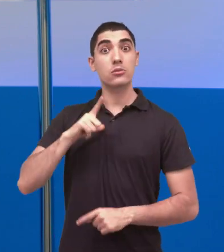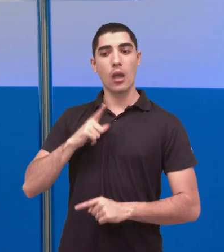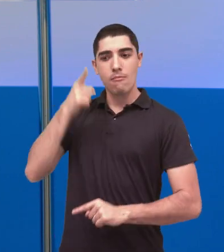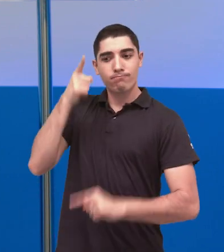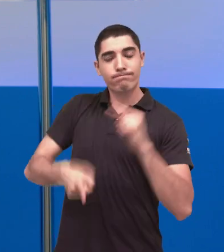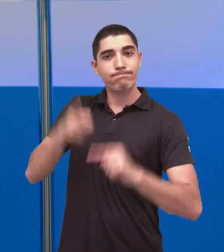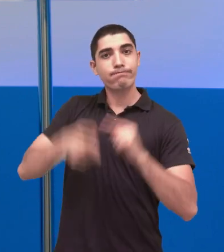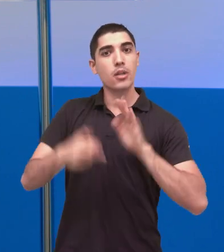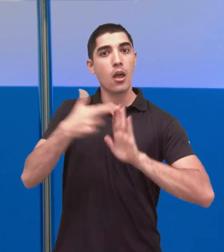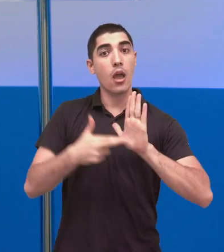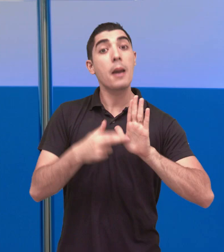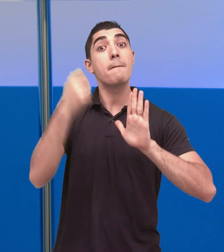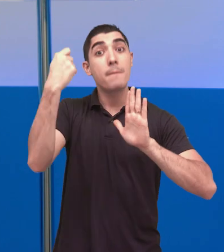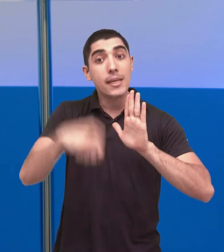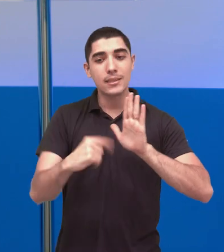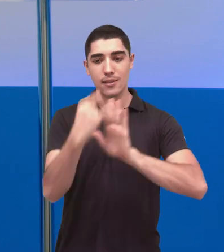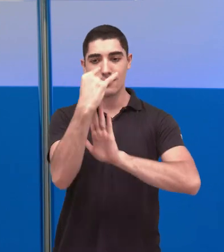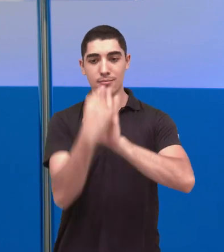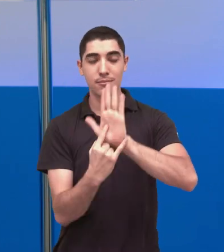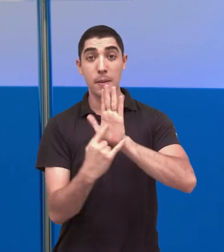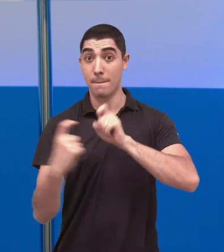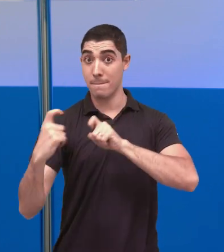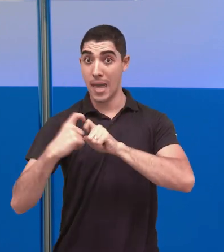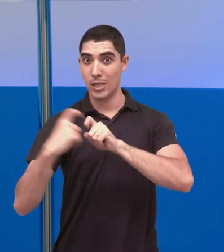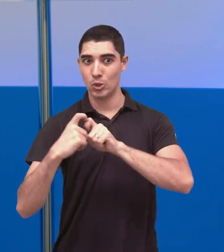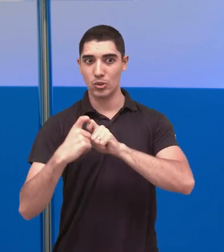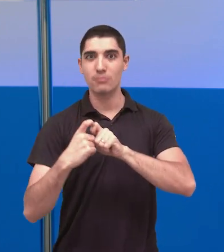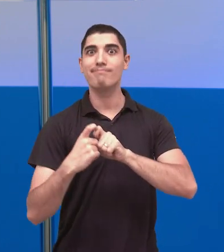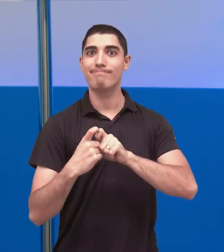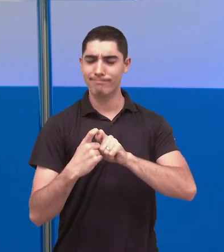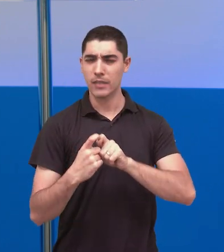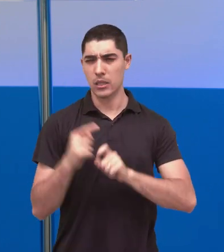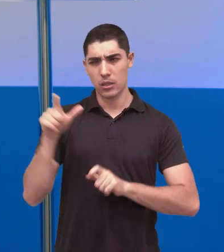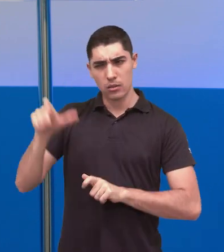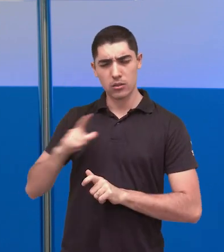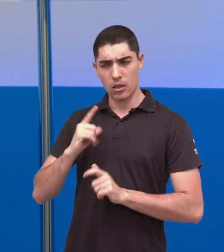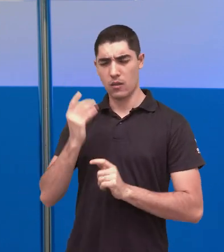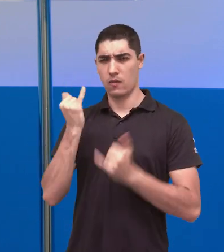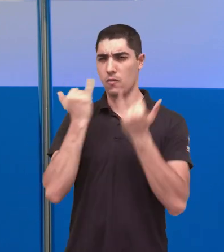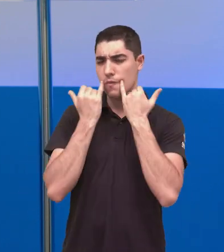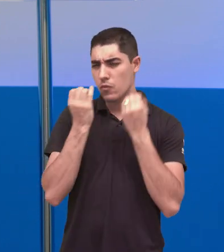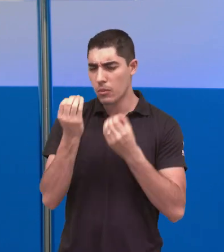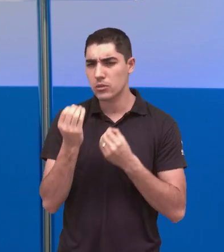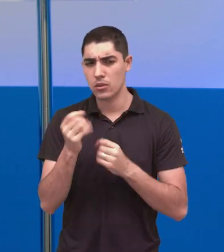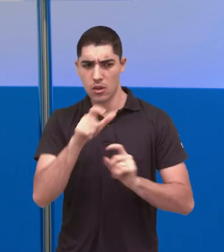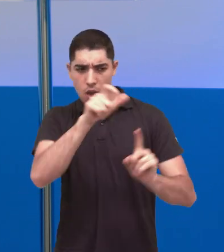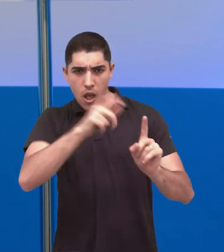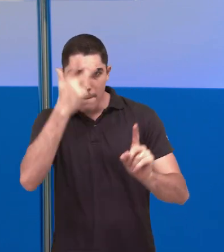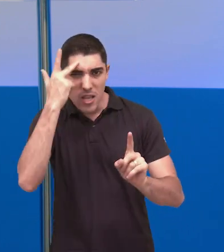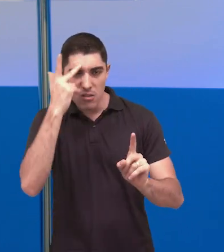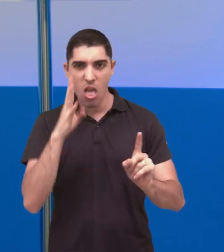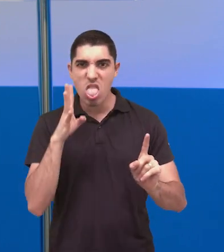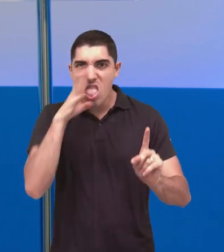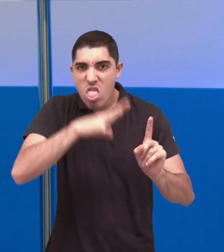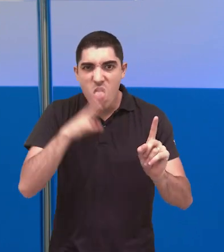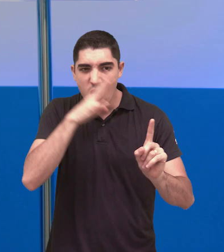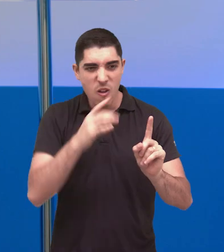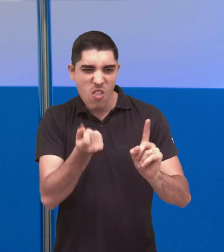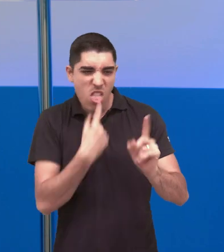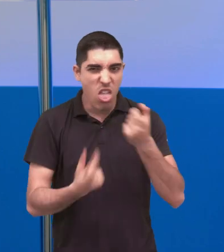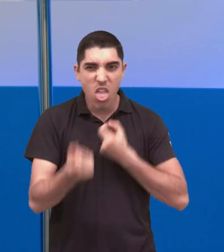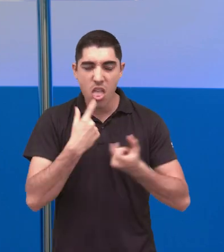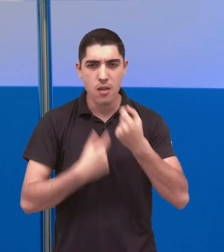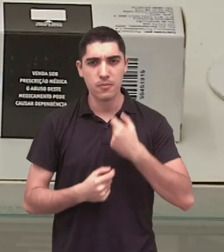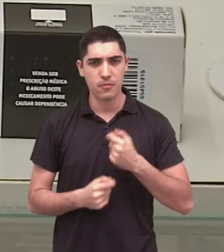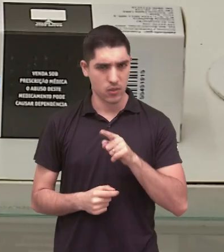que dependem de prescrição médica. Os dados acendem uma discussão sobre o abuso e o acesso a esse tipo